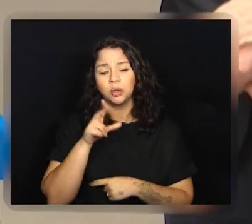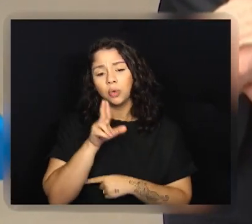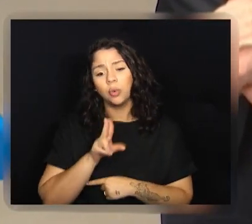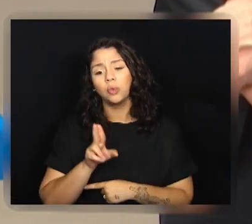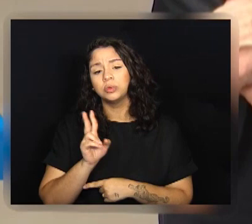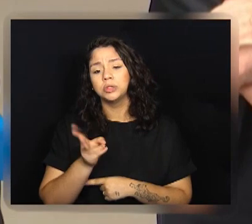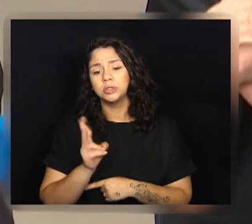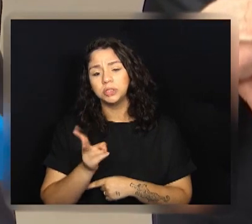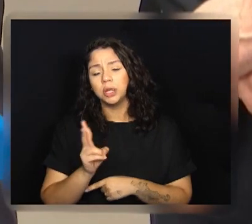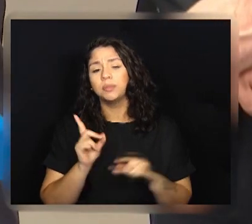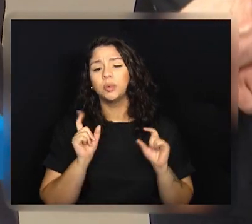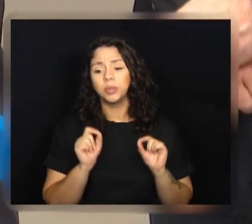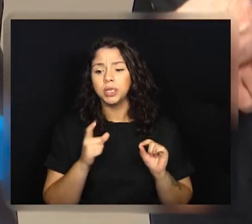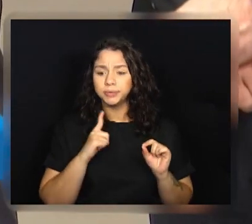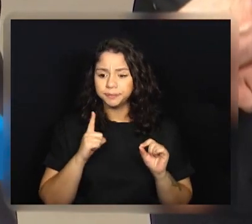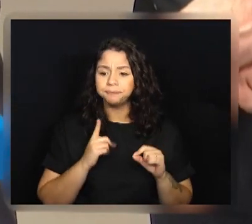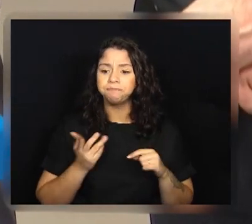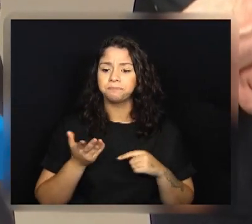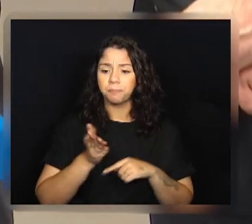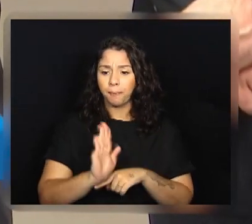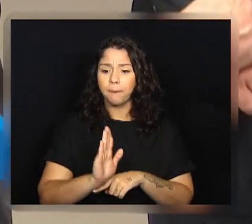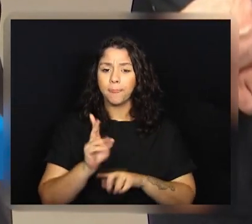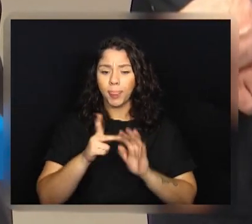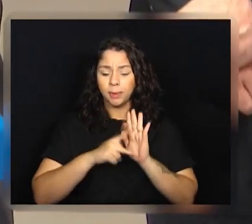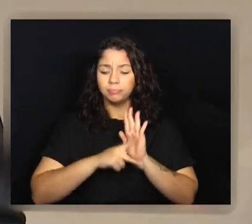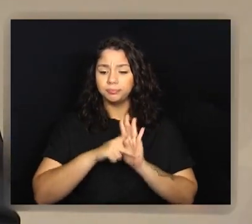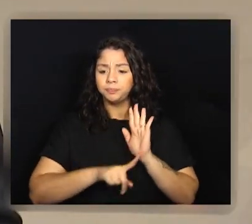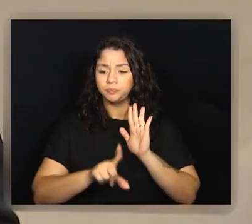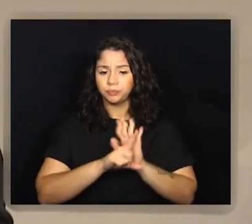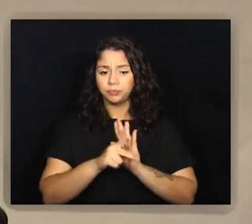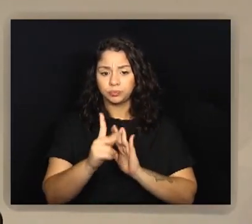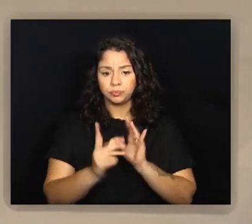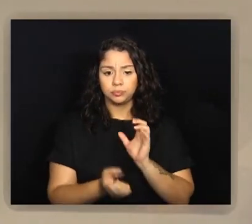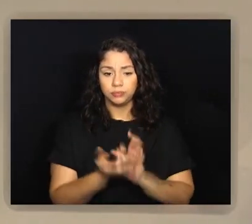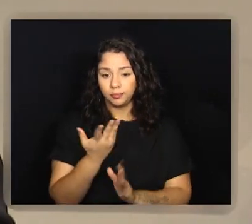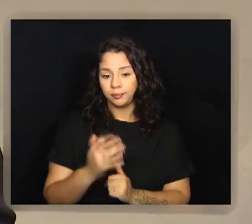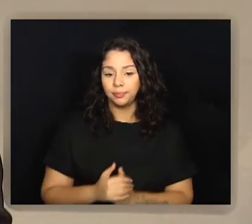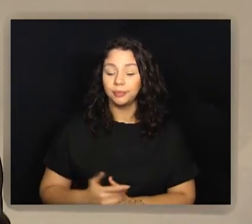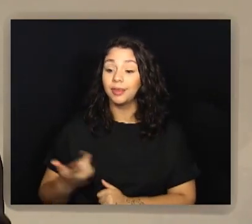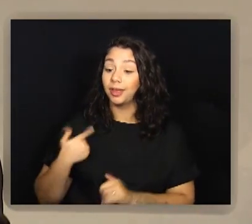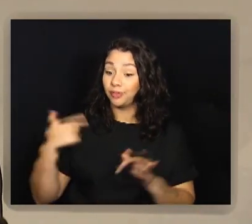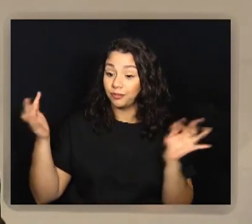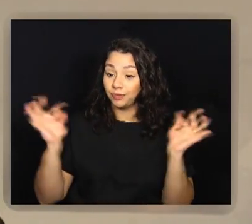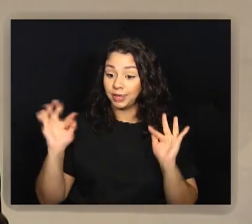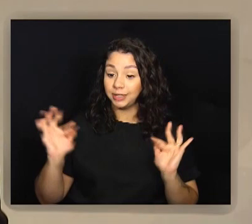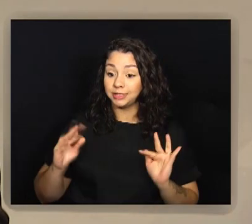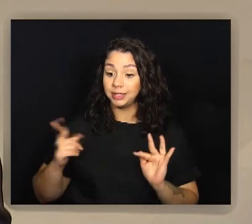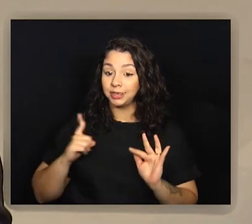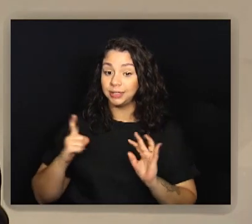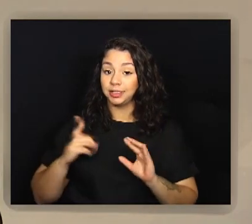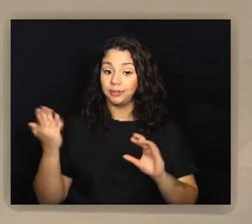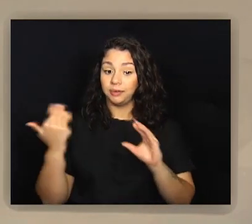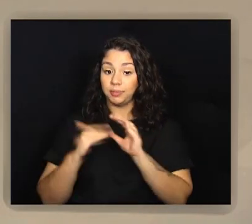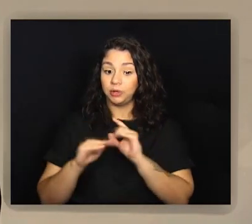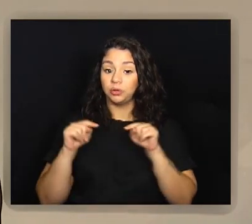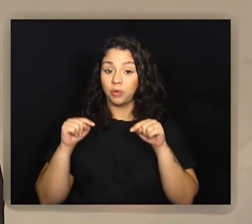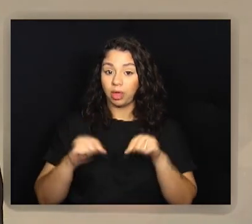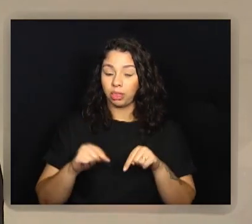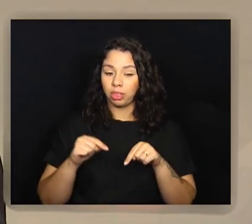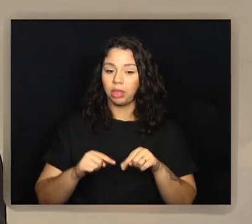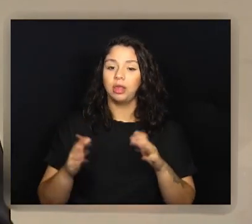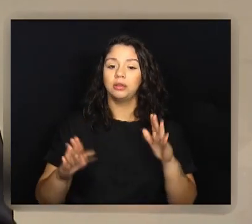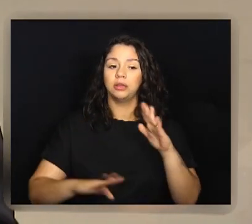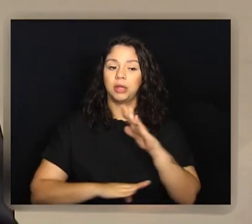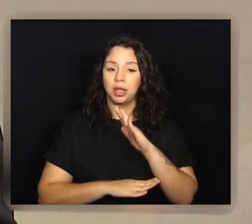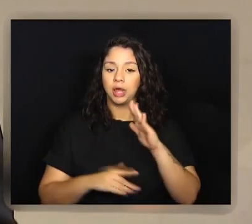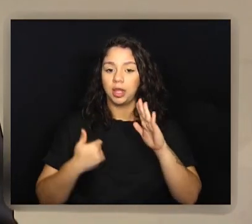que vai ajudar através desse projeto de lei de sua autoria. Eu fiquei muito feliz quando você protocolou na casa. Eu também havia feito